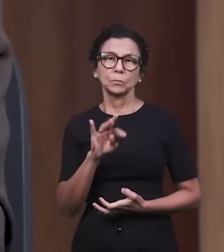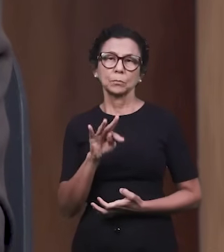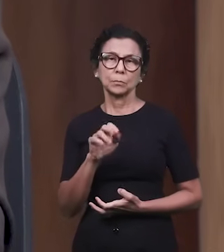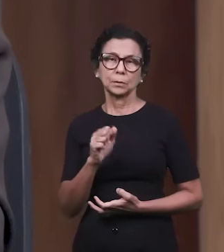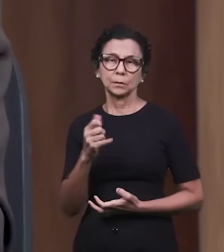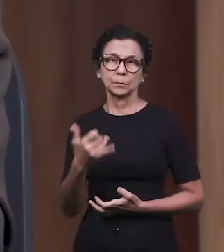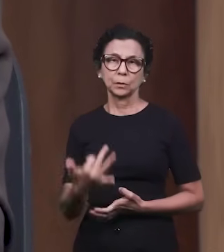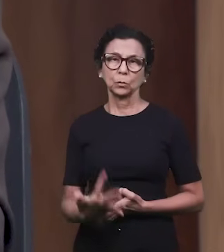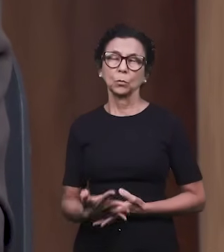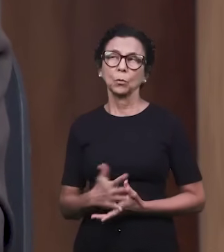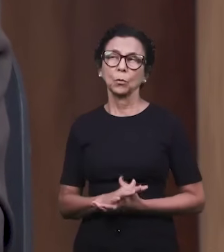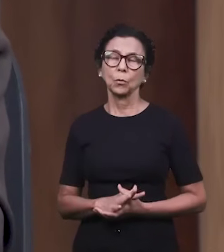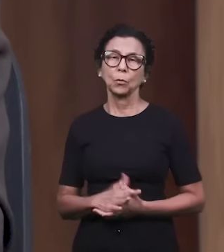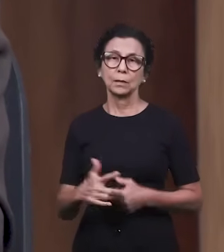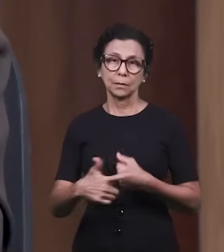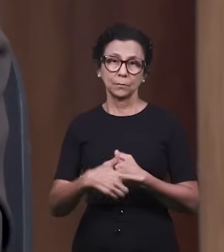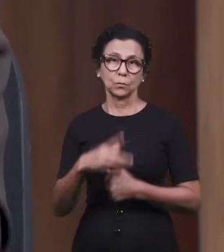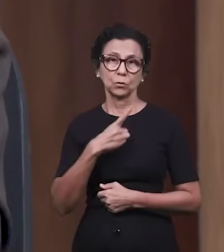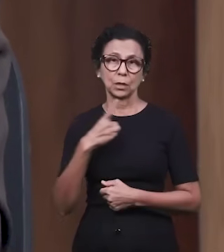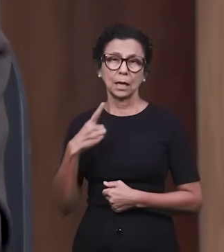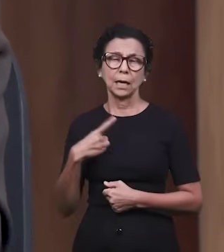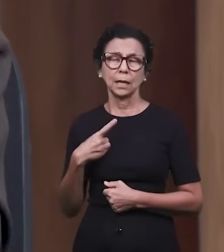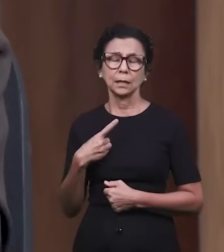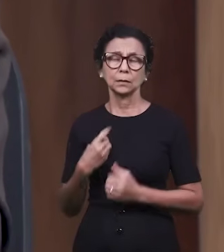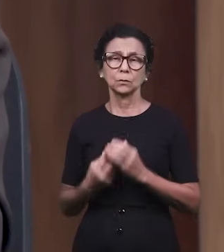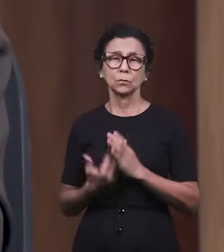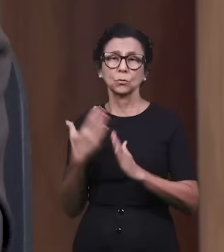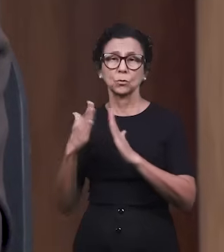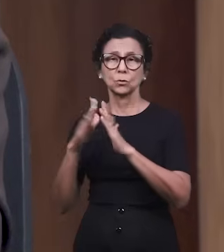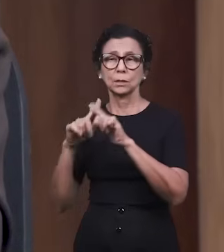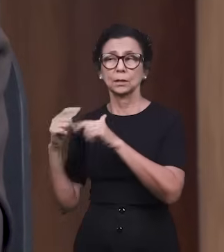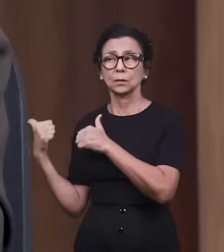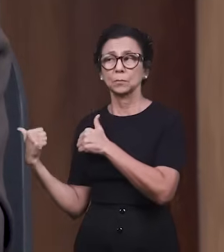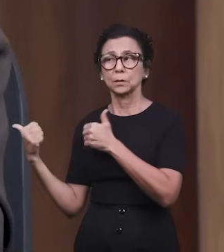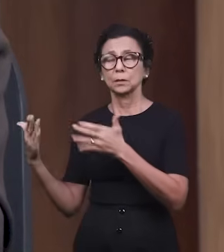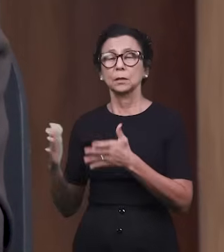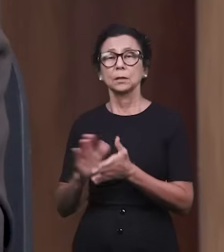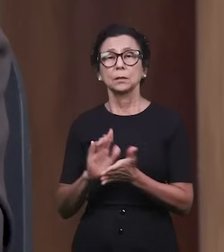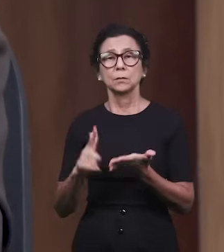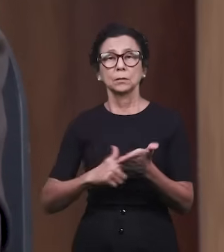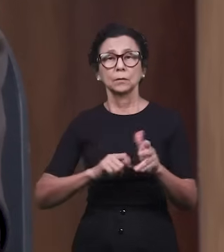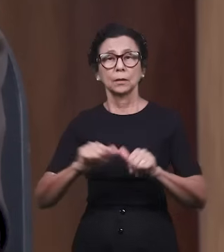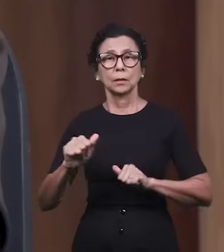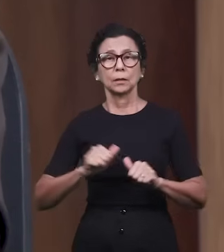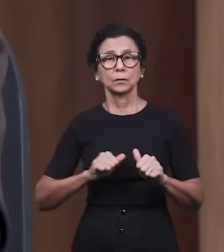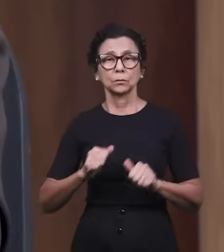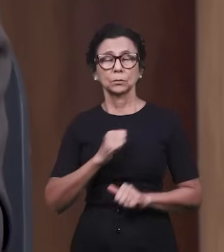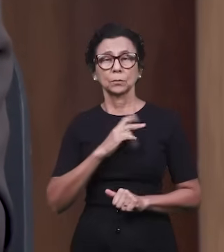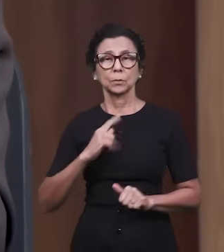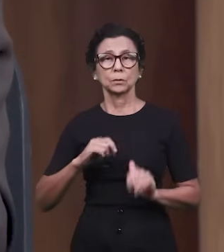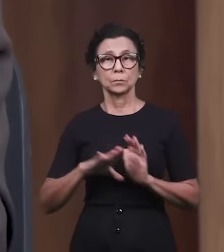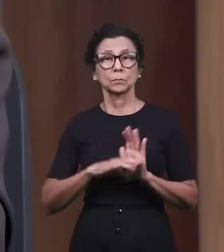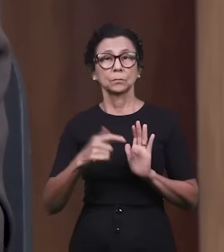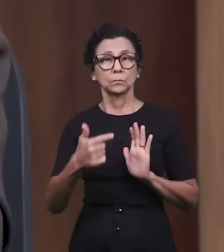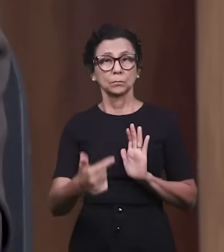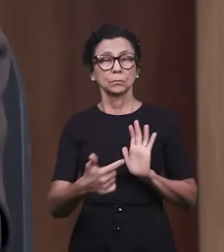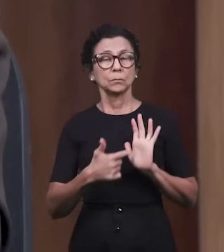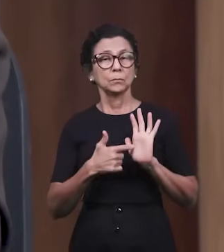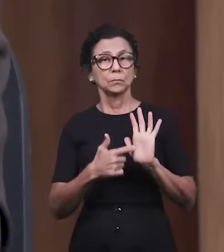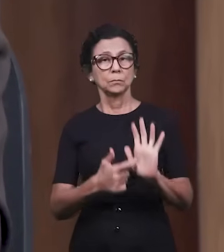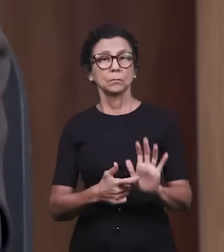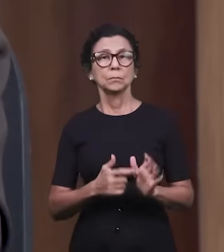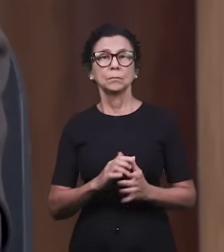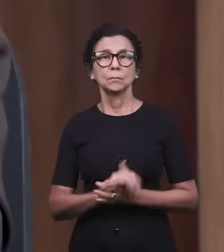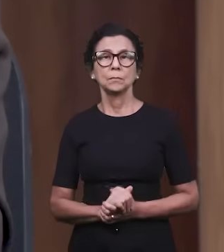igreja primitiva, conforme relata em Atos dos Apóstolos, capítulo 2, em função do crescimento da igreja.